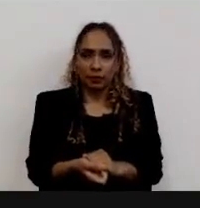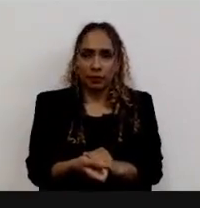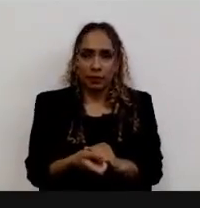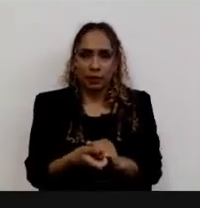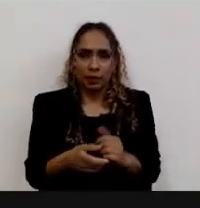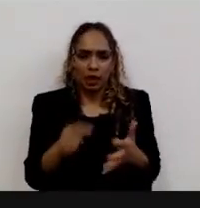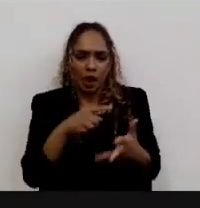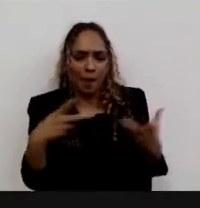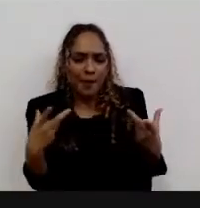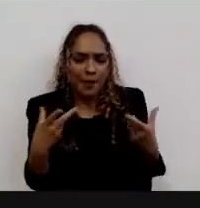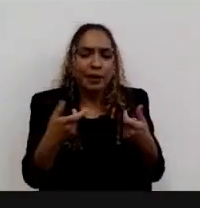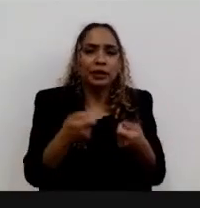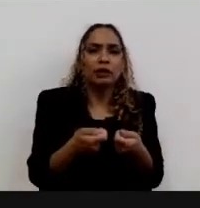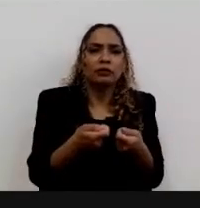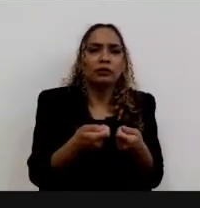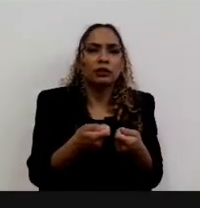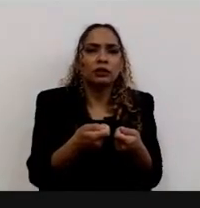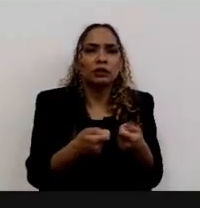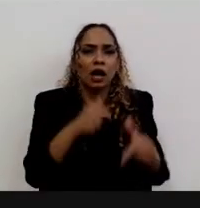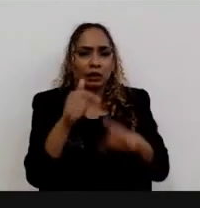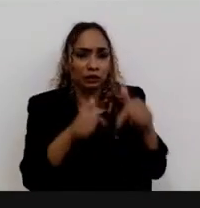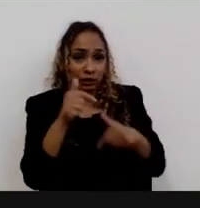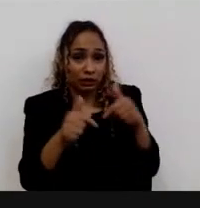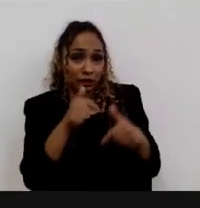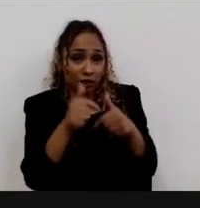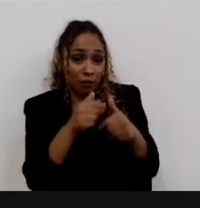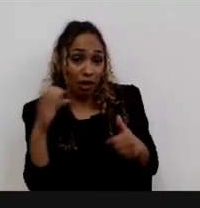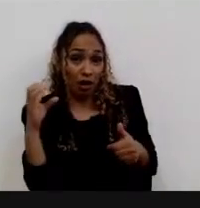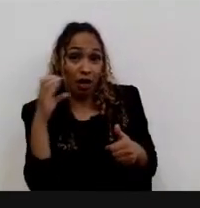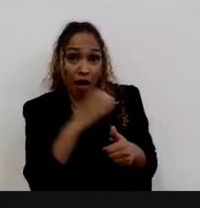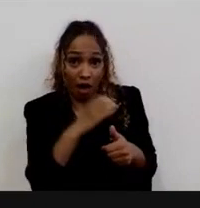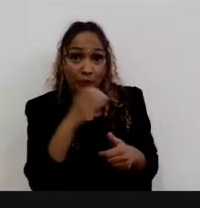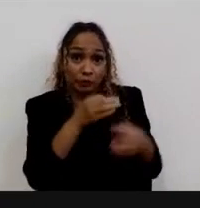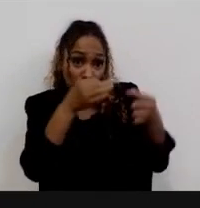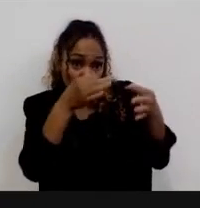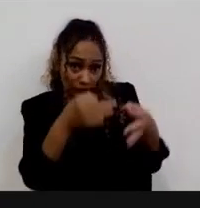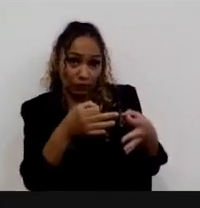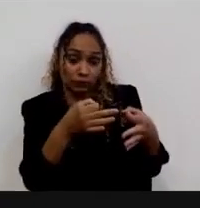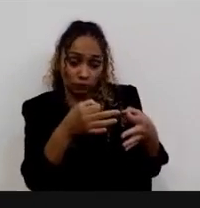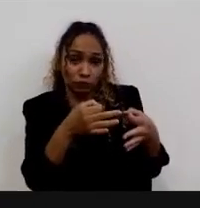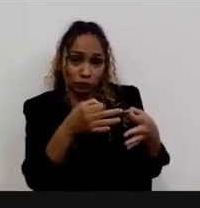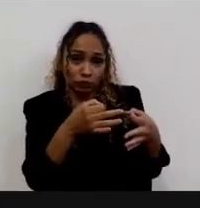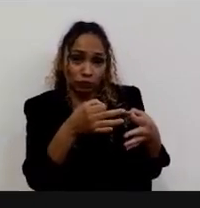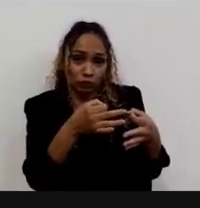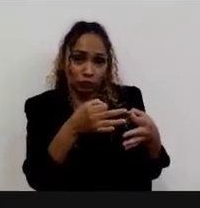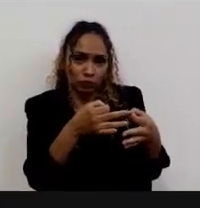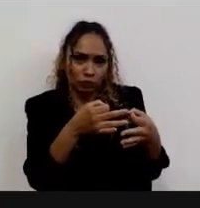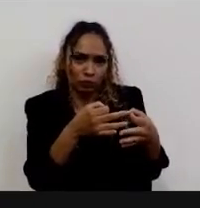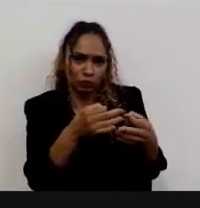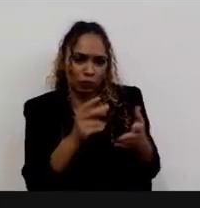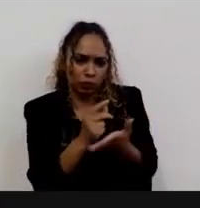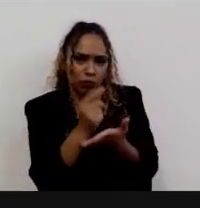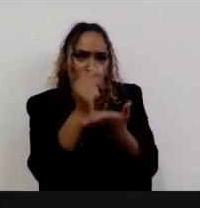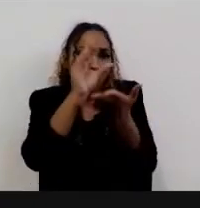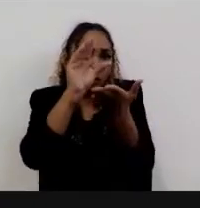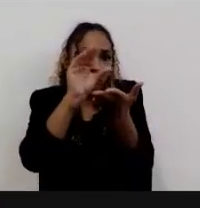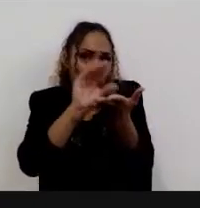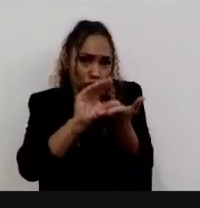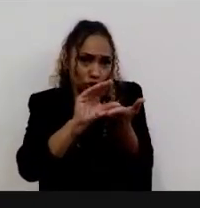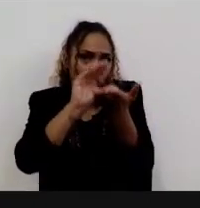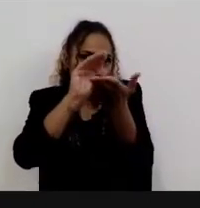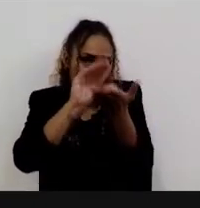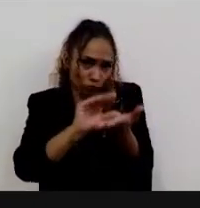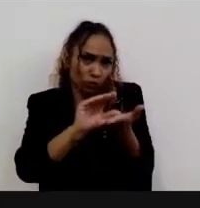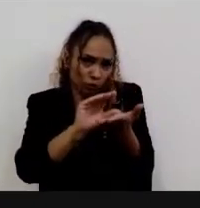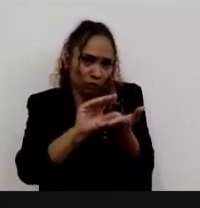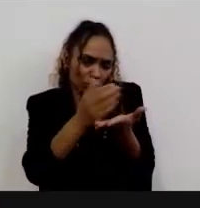Vantagens da automação web. Executar procedimentos de forma extremamente rápida e efetiva. Cortes de custos na execução de rotinas, tá certo? Já que